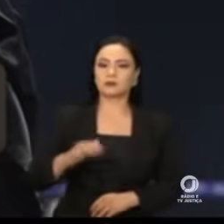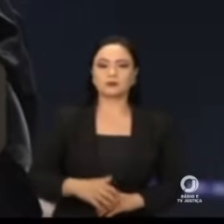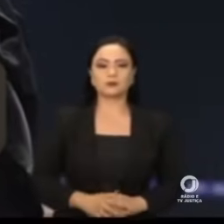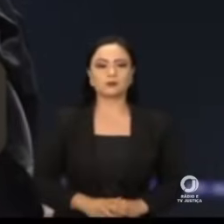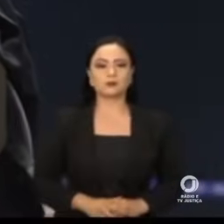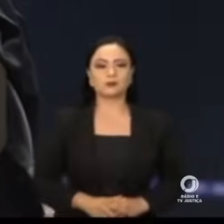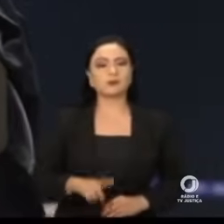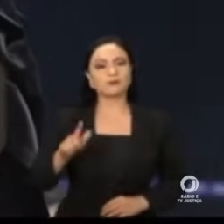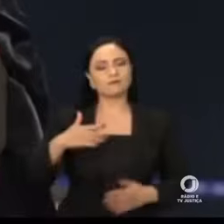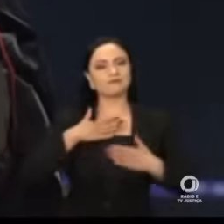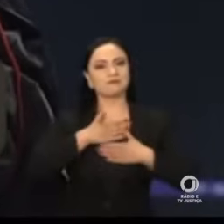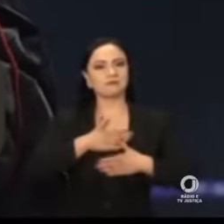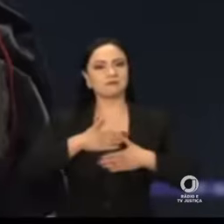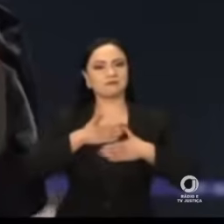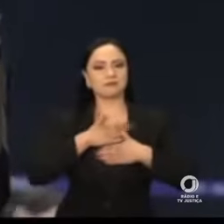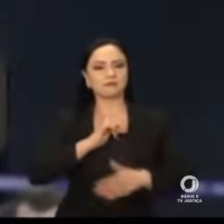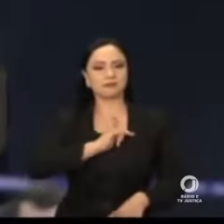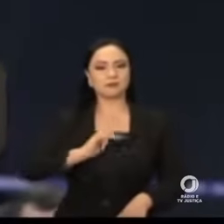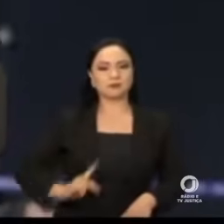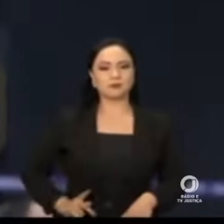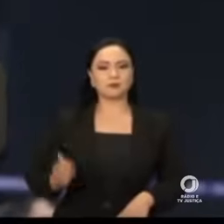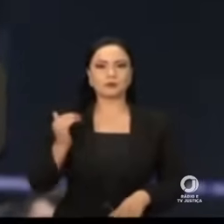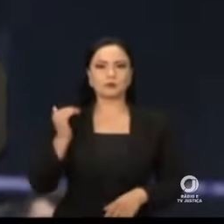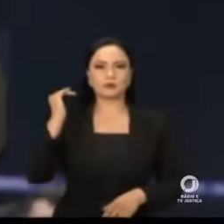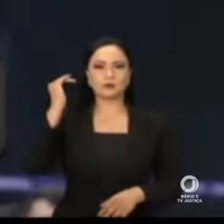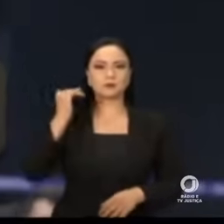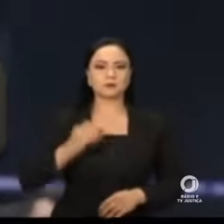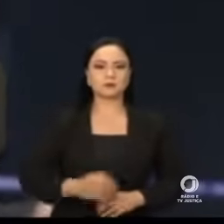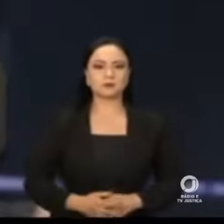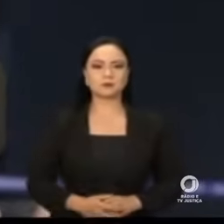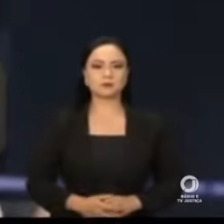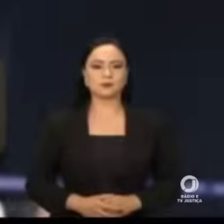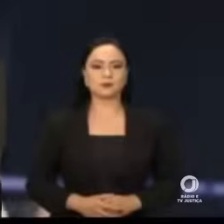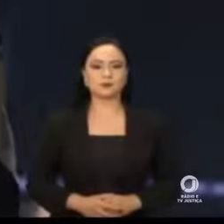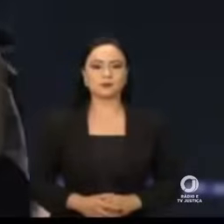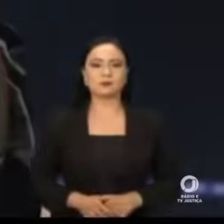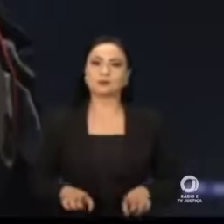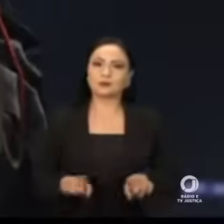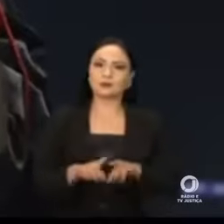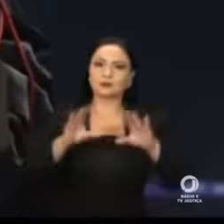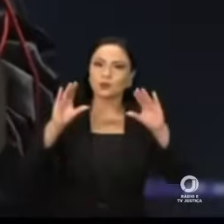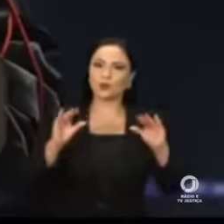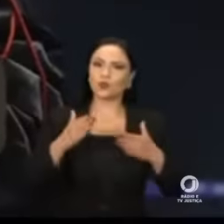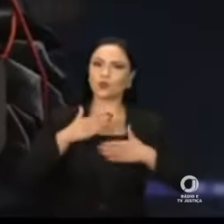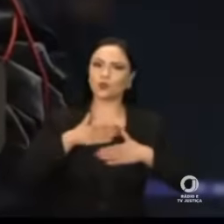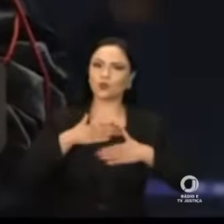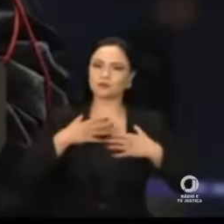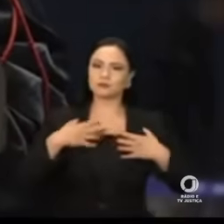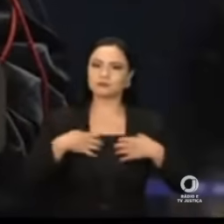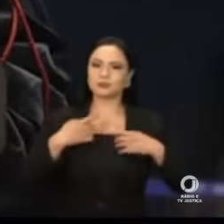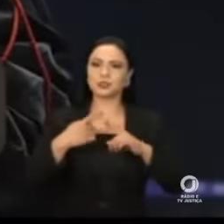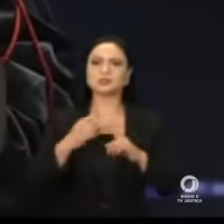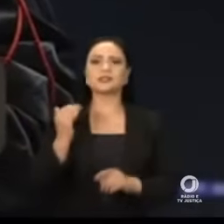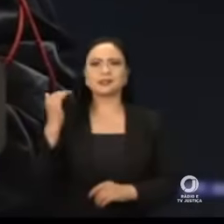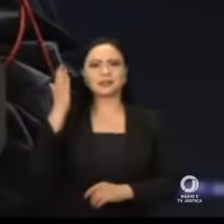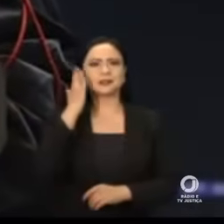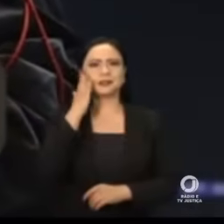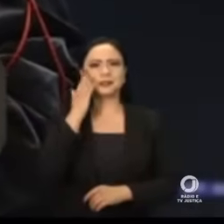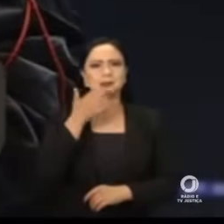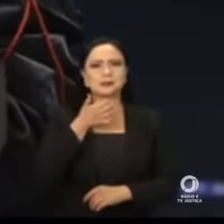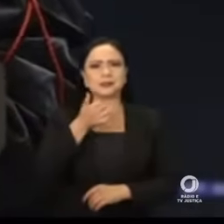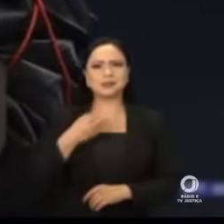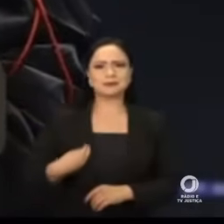é uma honra estar sob a presidência de Vossa Excelência e também é um conforto, ministro Zanin, porque Vossa Excelência sabe bem o que é estar